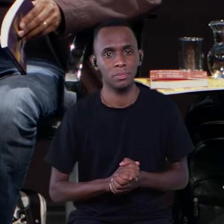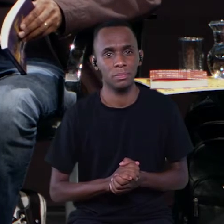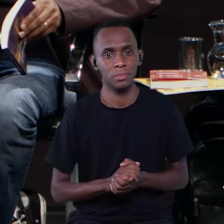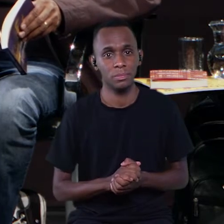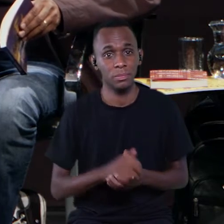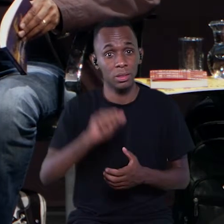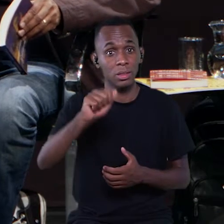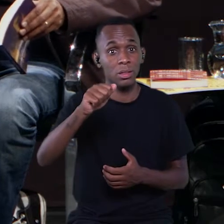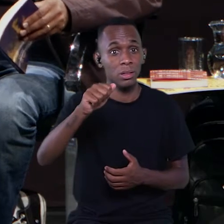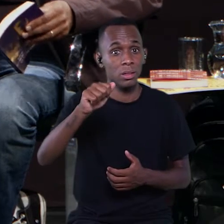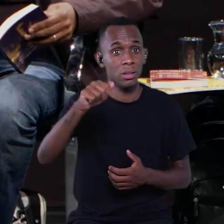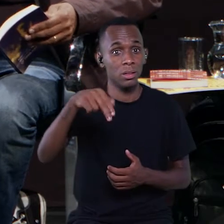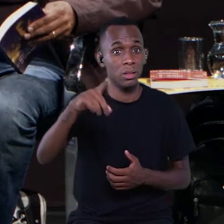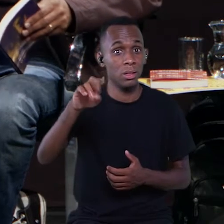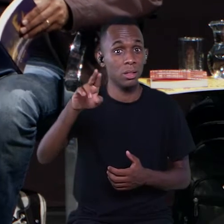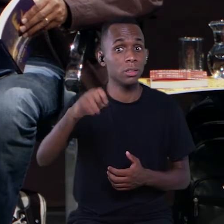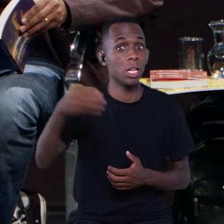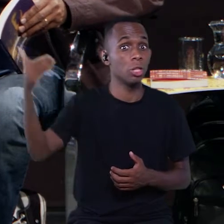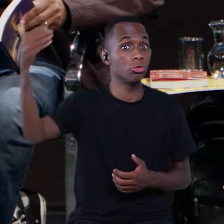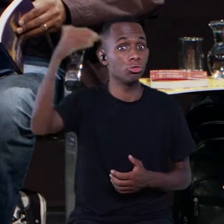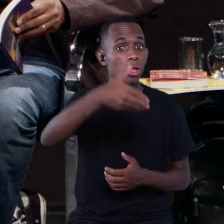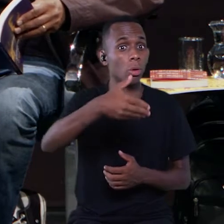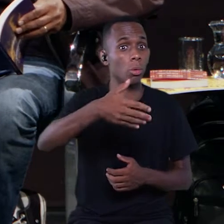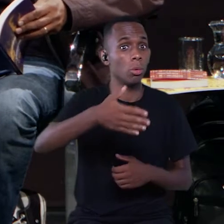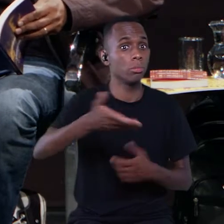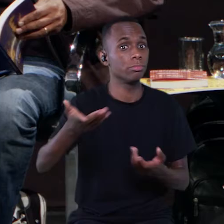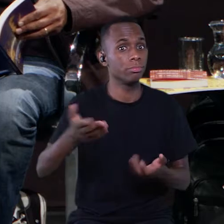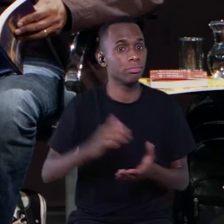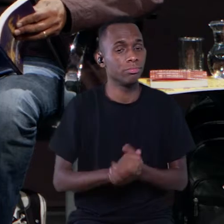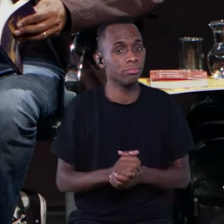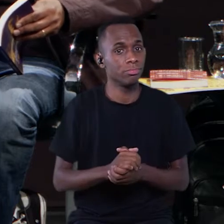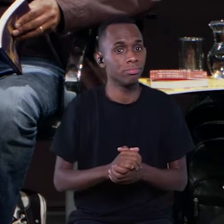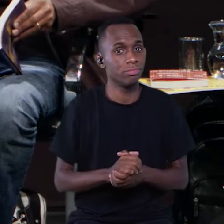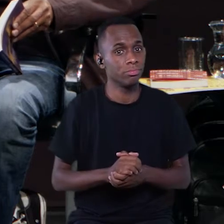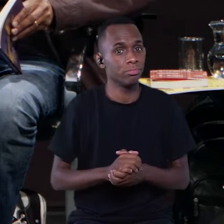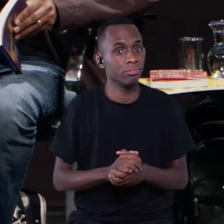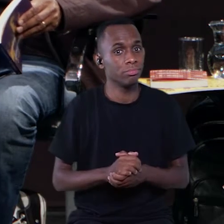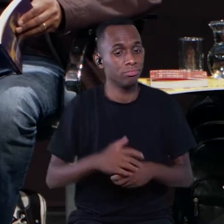André chegou atrasado, né? Você acha que eu não registrei aqui no meu caderninho, não?